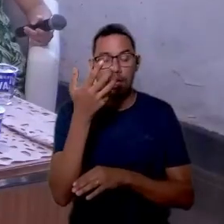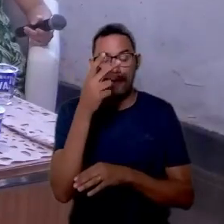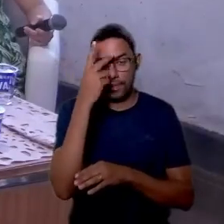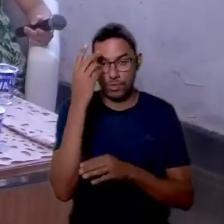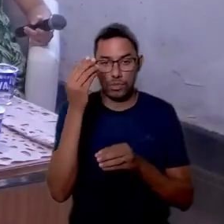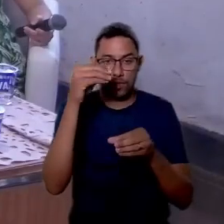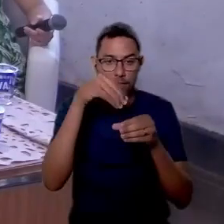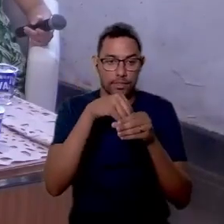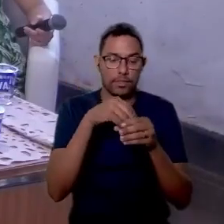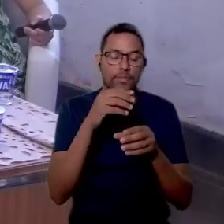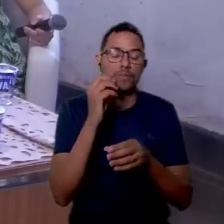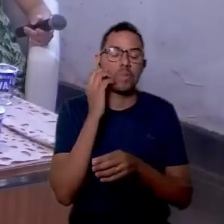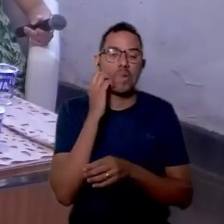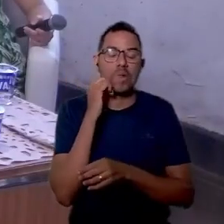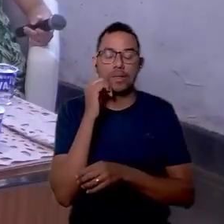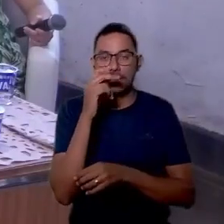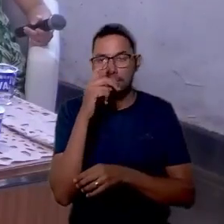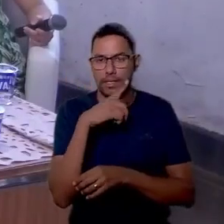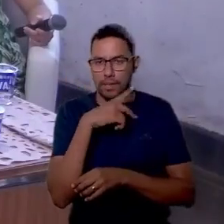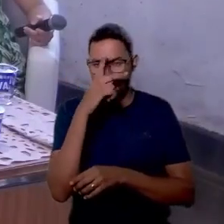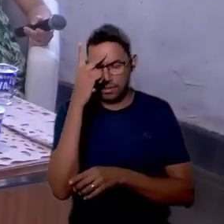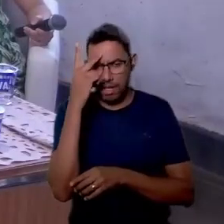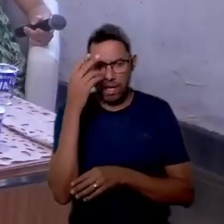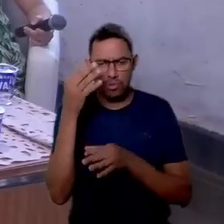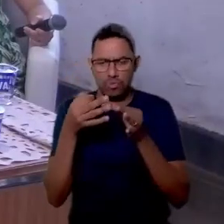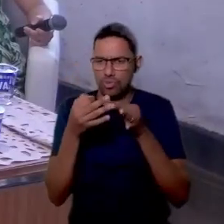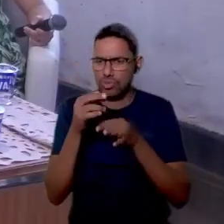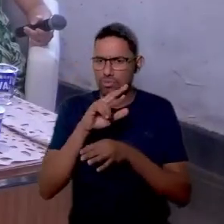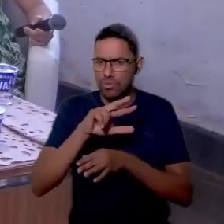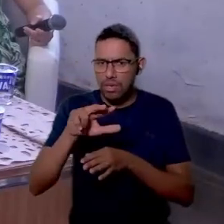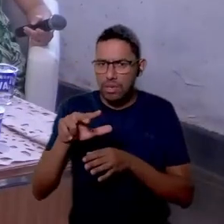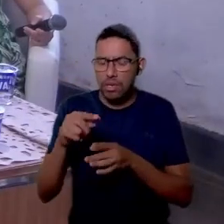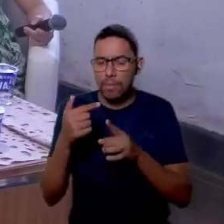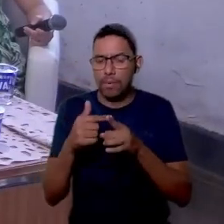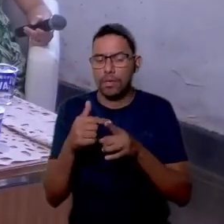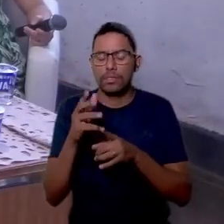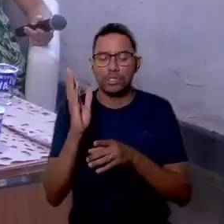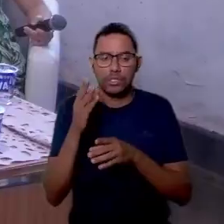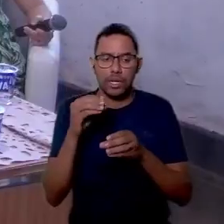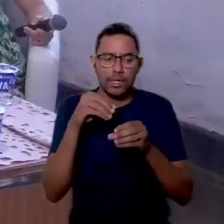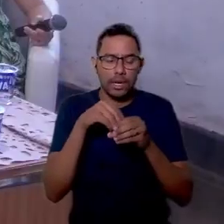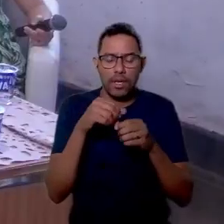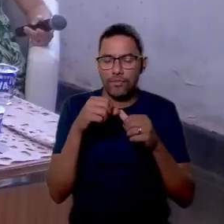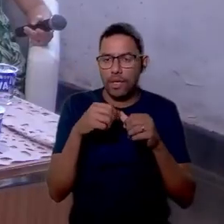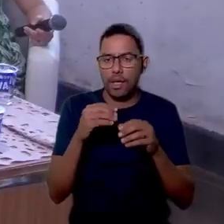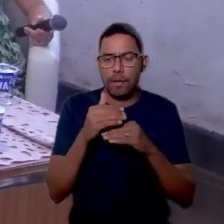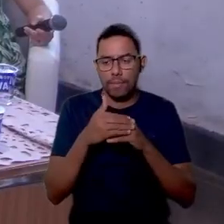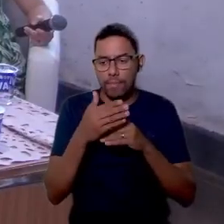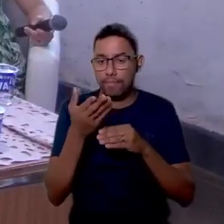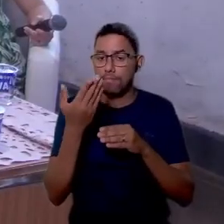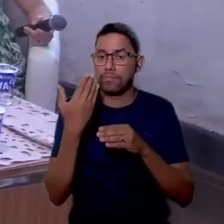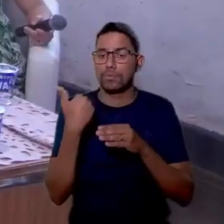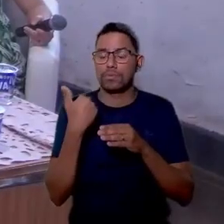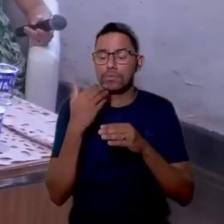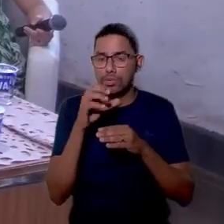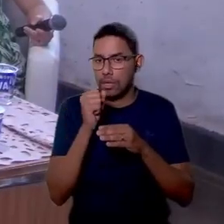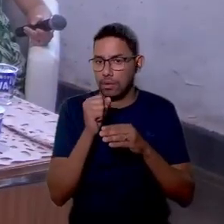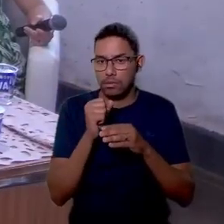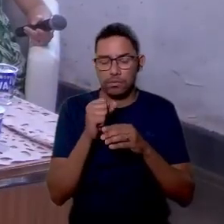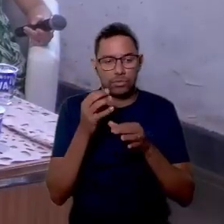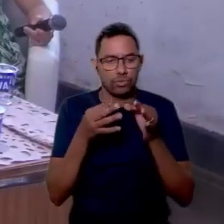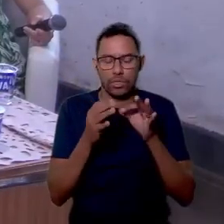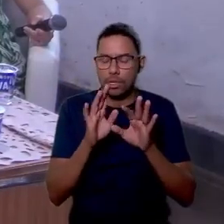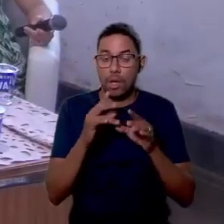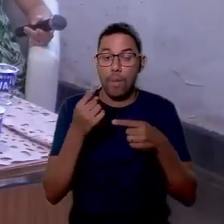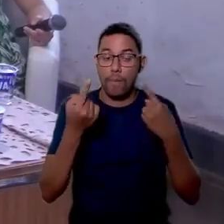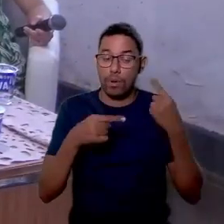se insiram. Teve gente que até disse, mas isso é uma injustiça, né? Porque eu já entrei e vou partir atrás. Eu disse, isso não é injustiça,